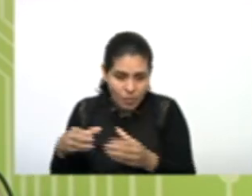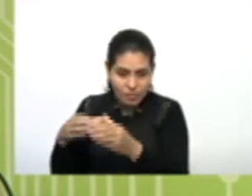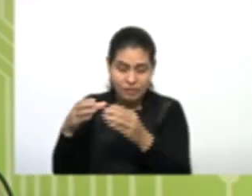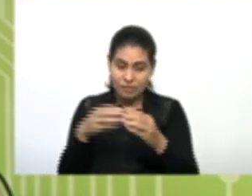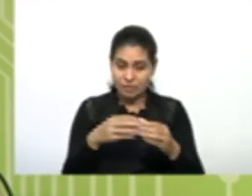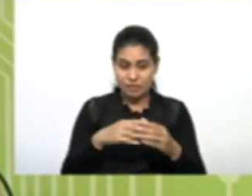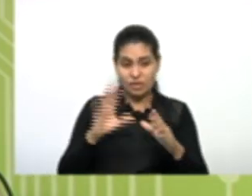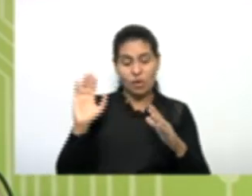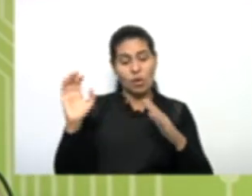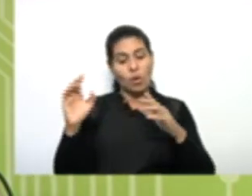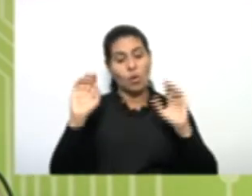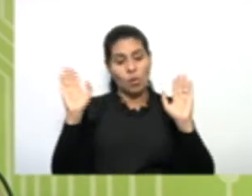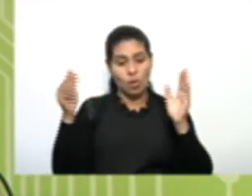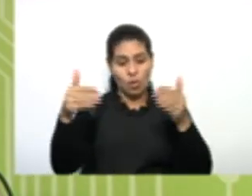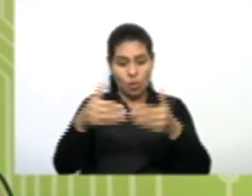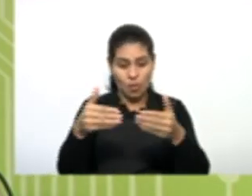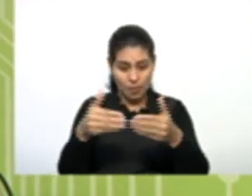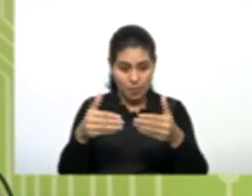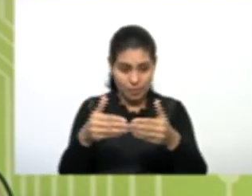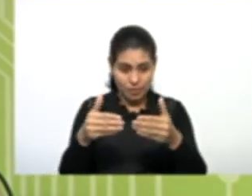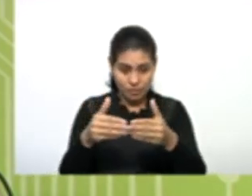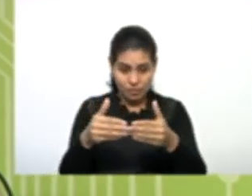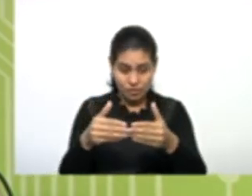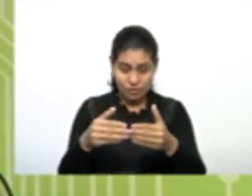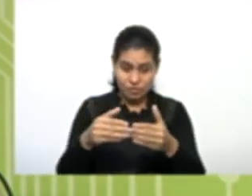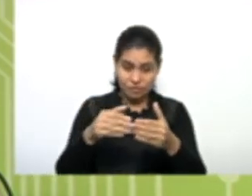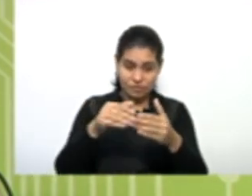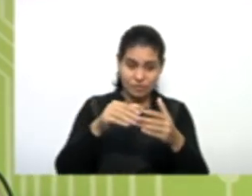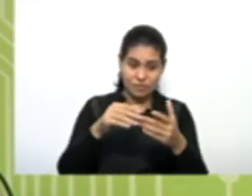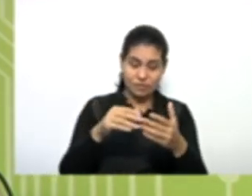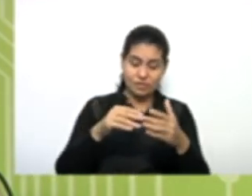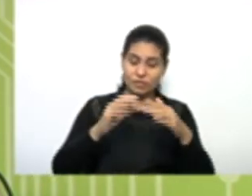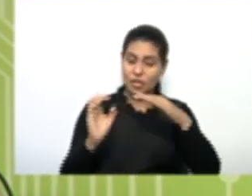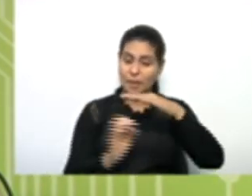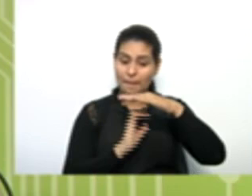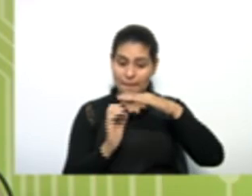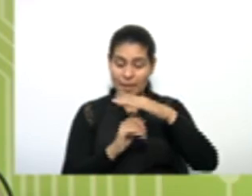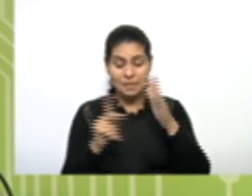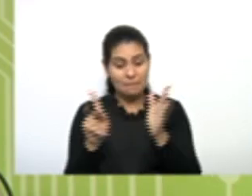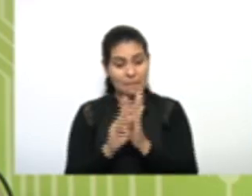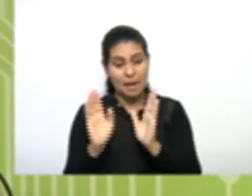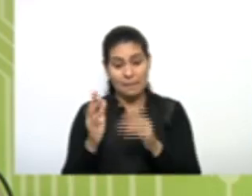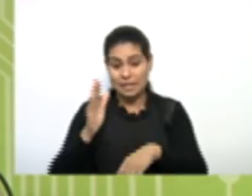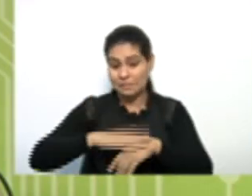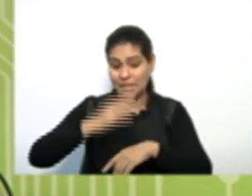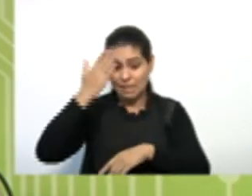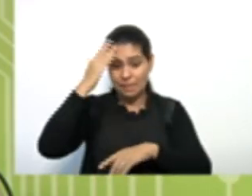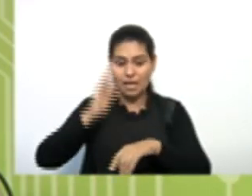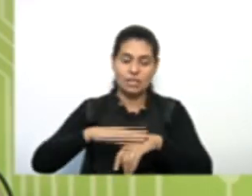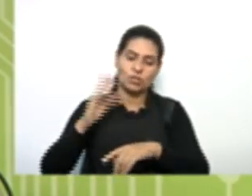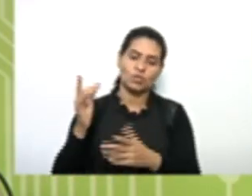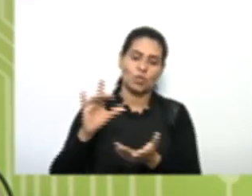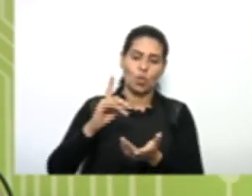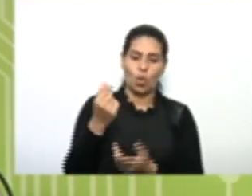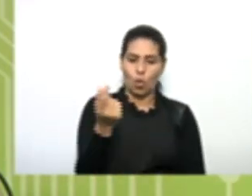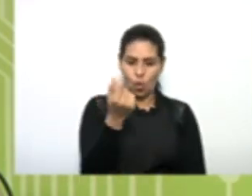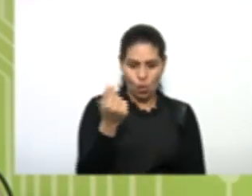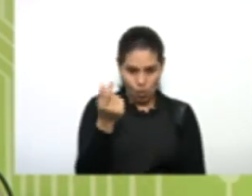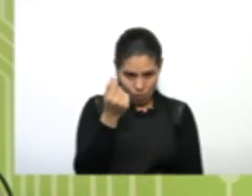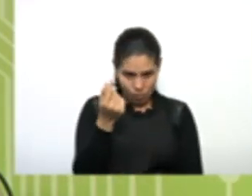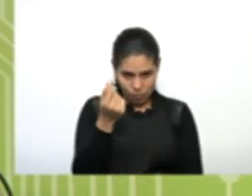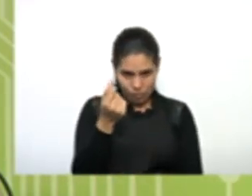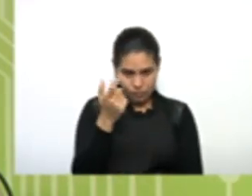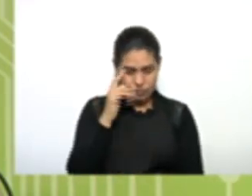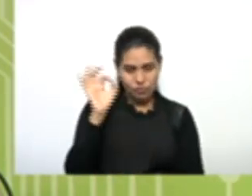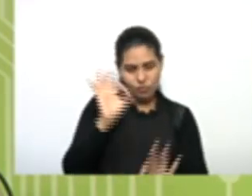o objetivo de uma empresa sempre é maximizar lucros. Estou enganada, professor? Correto. O professor Carlos Felipe me ajudou a construir o